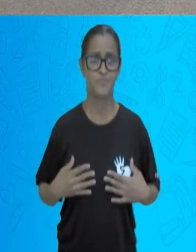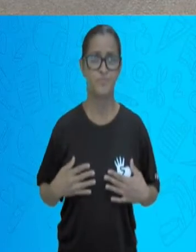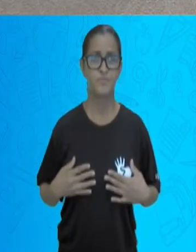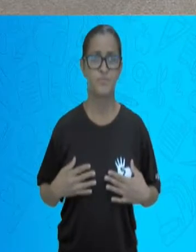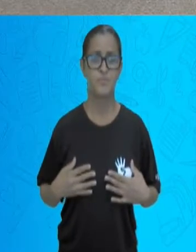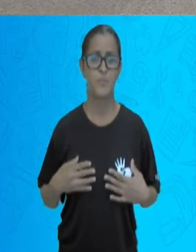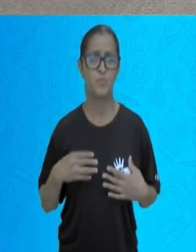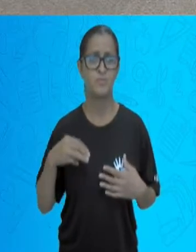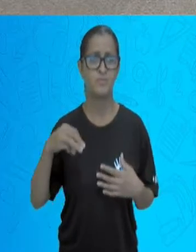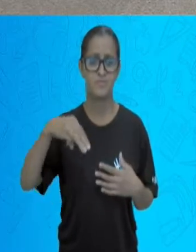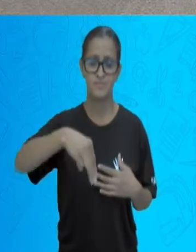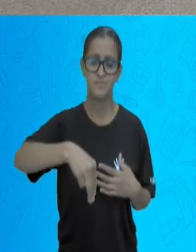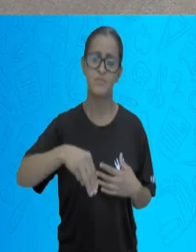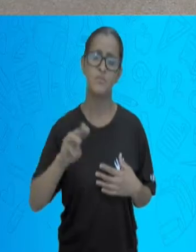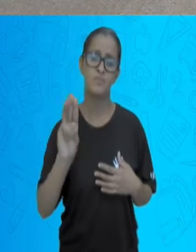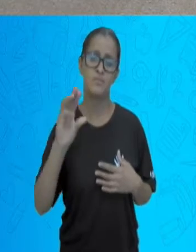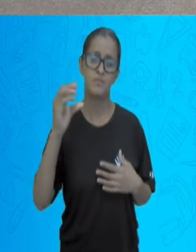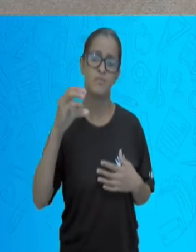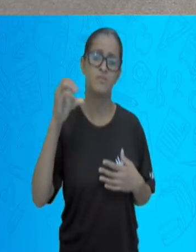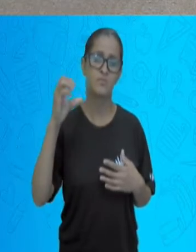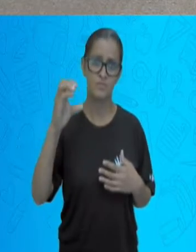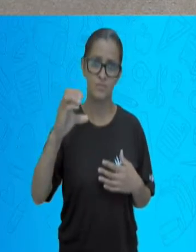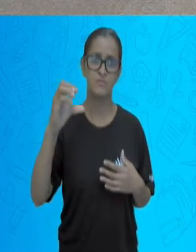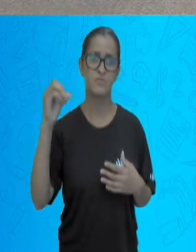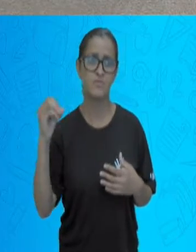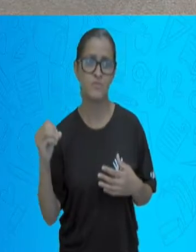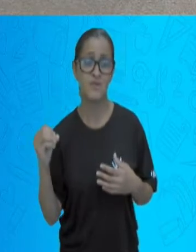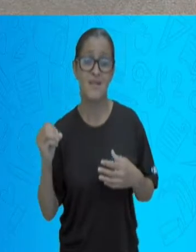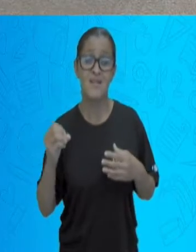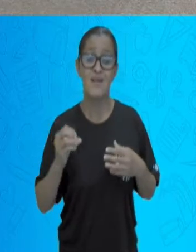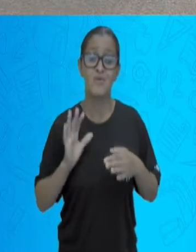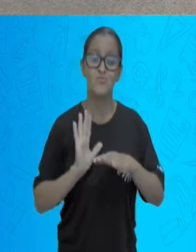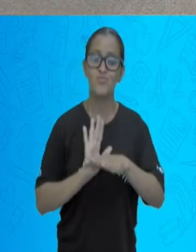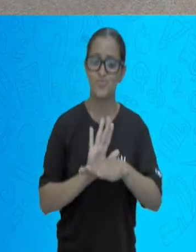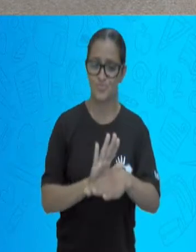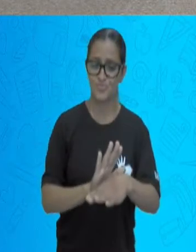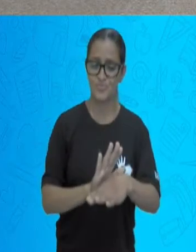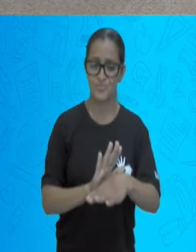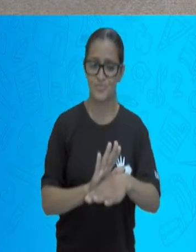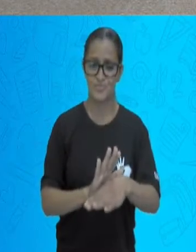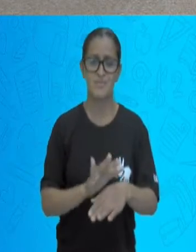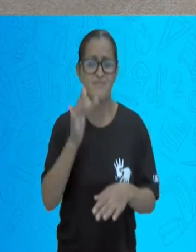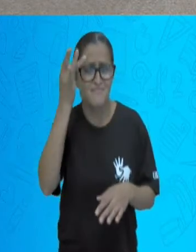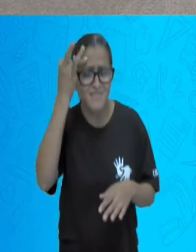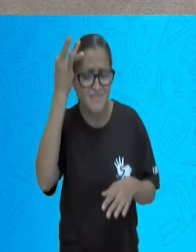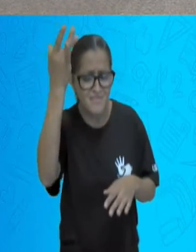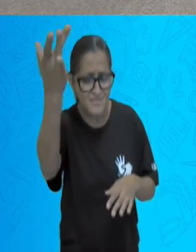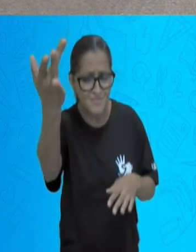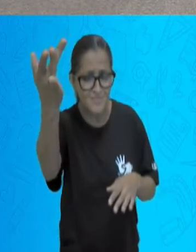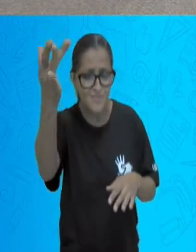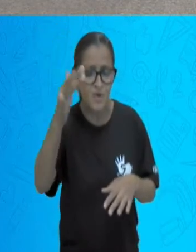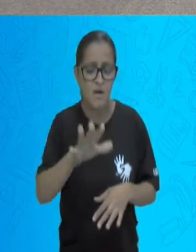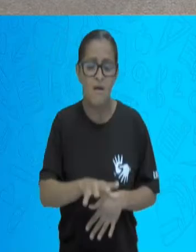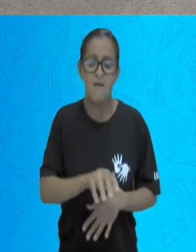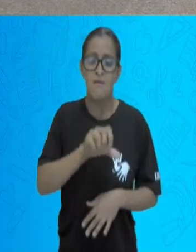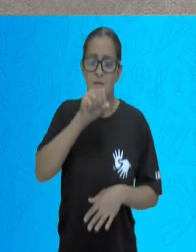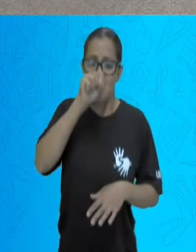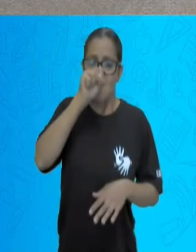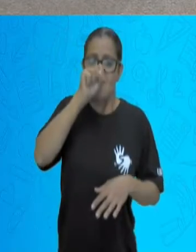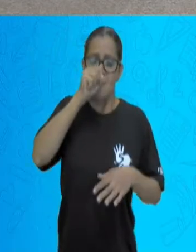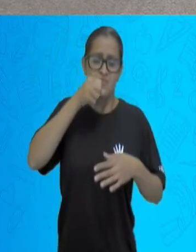um muco que facilita essa passagem desse ar, que facilita a organização, né,